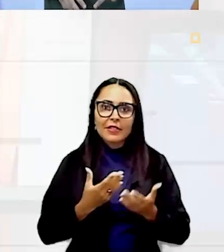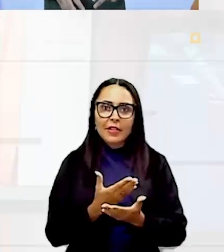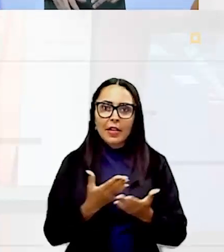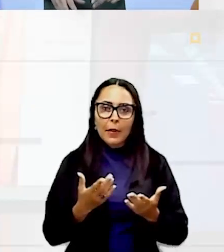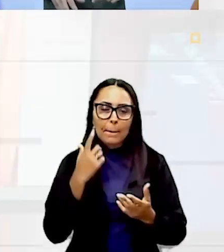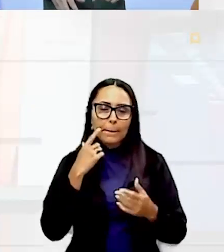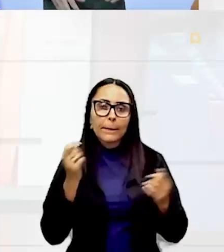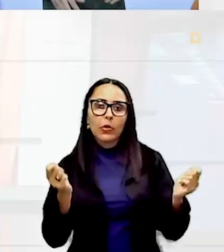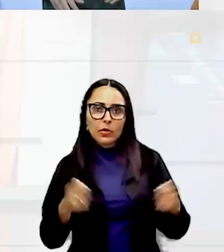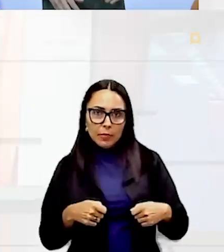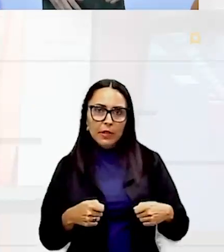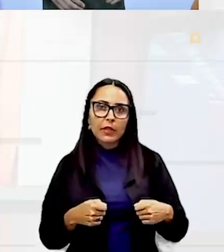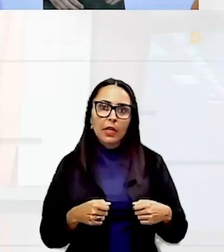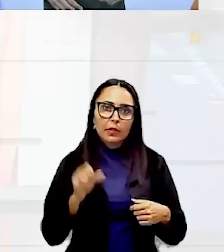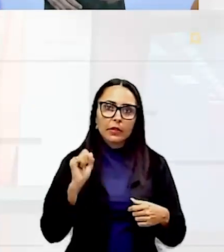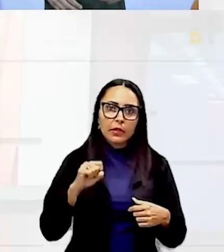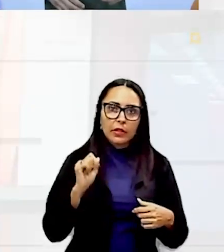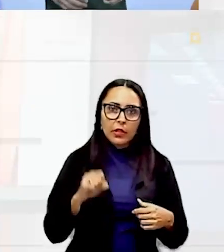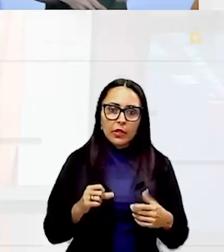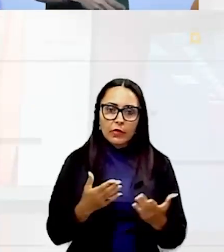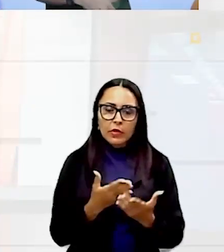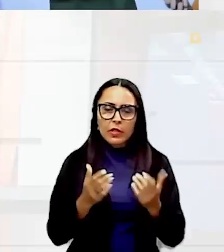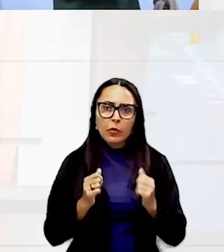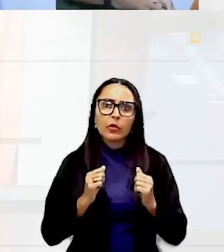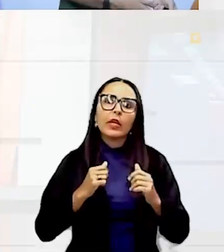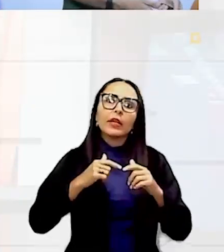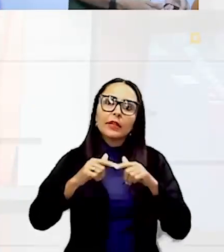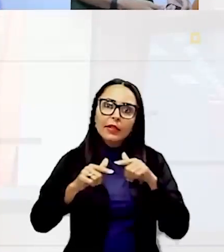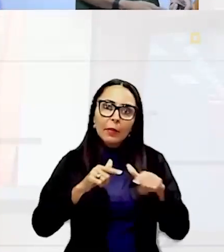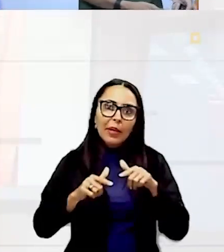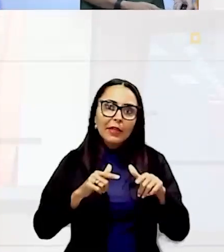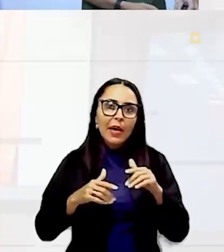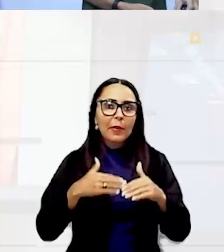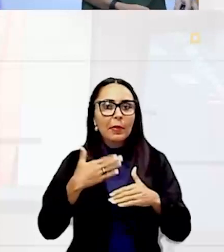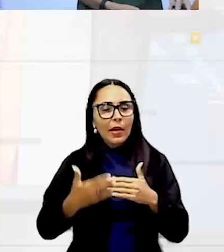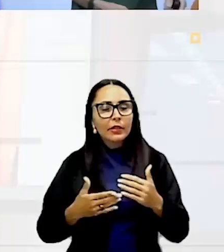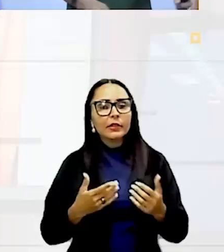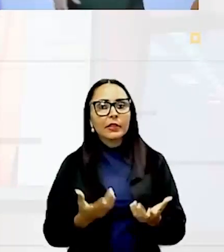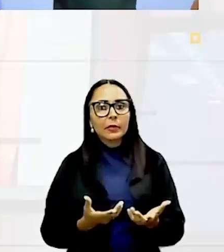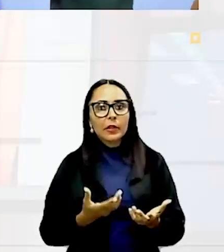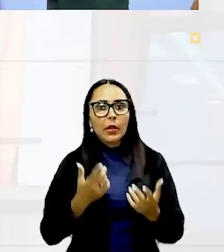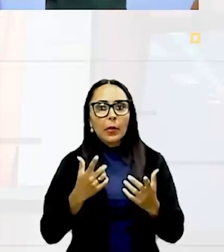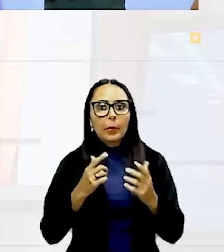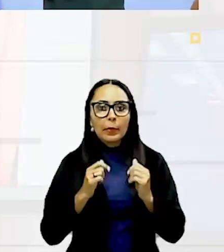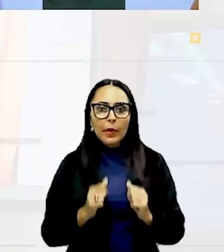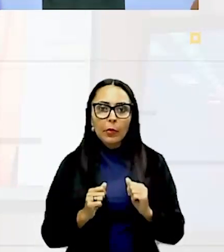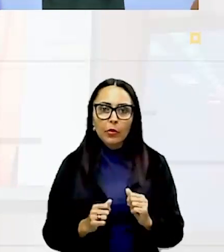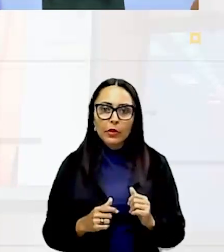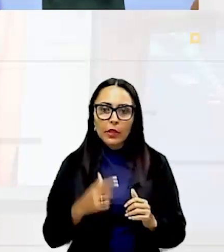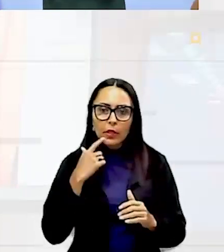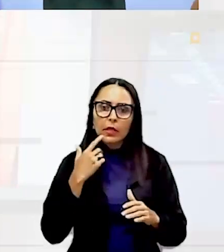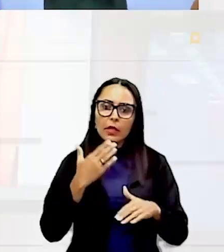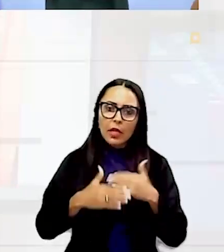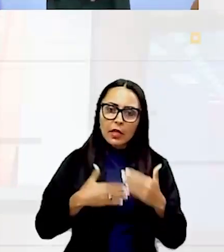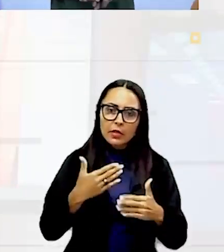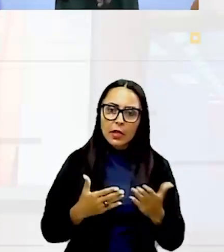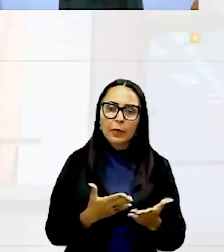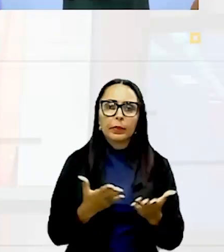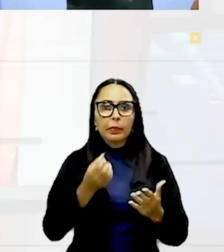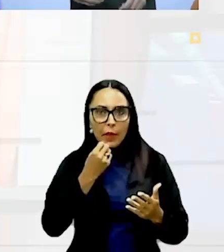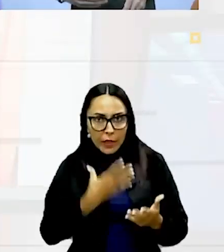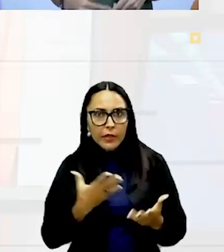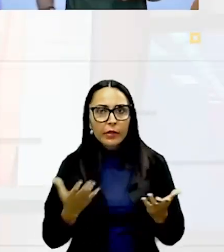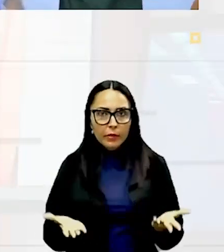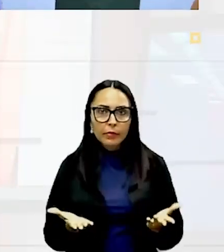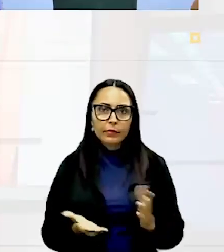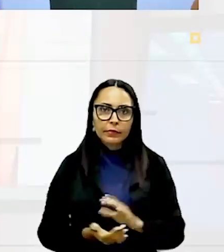essa possibilidade de você poder trabalhar mais na animação para poder casar, as coisas casarem bem,